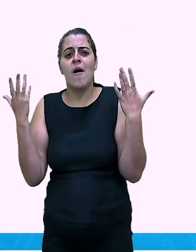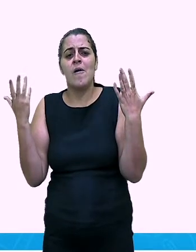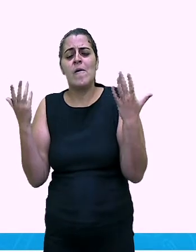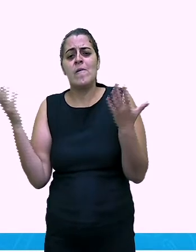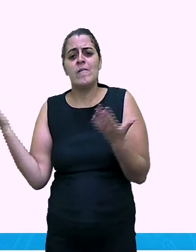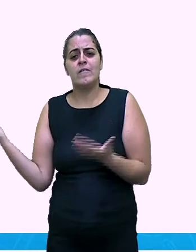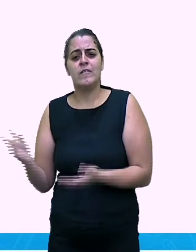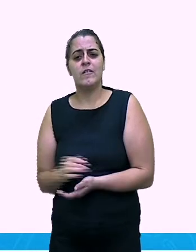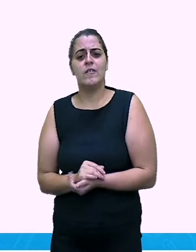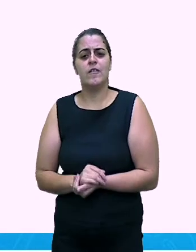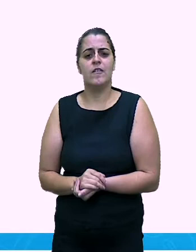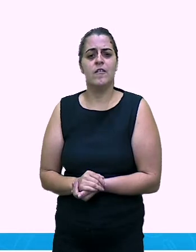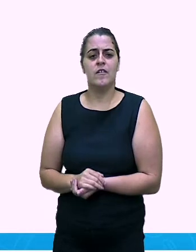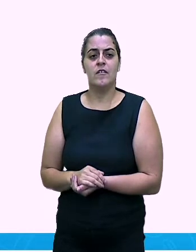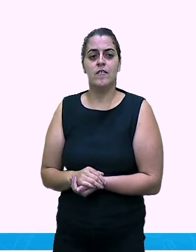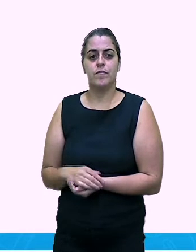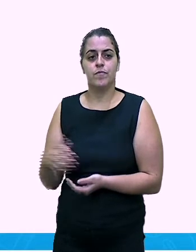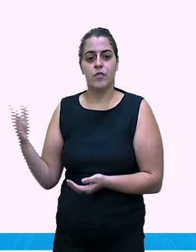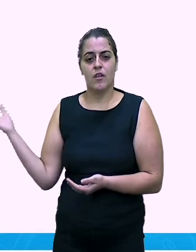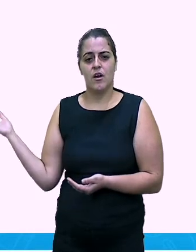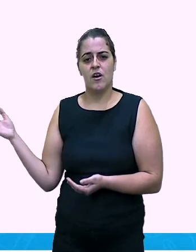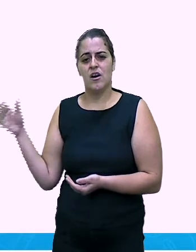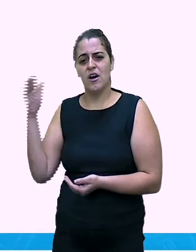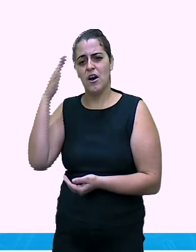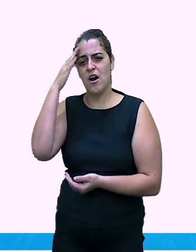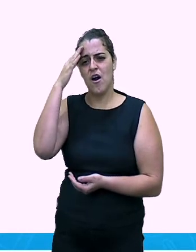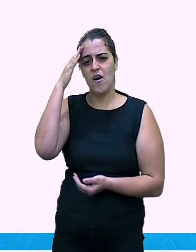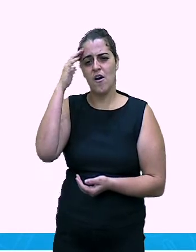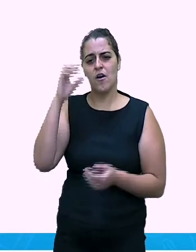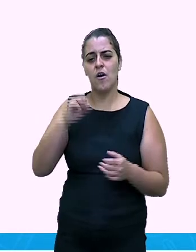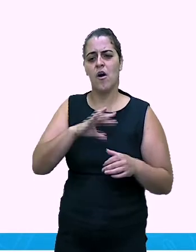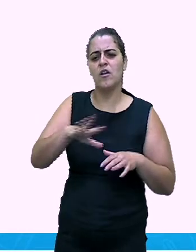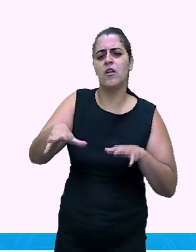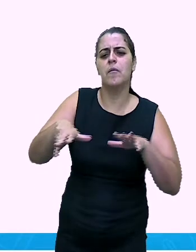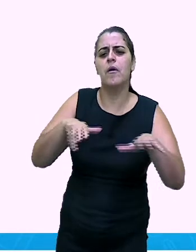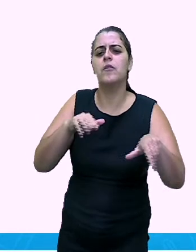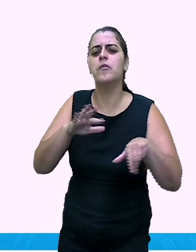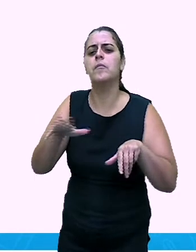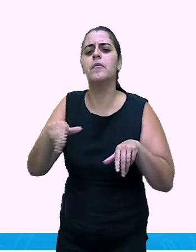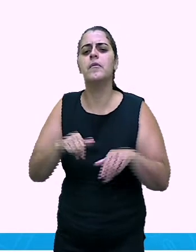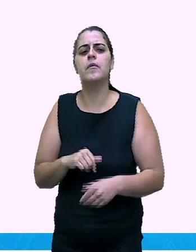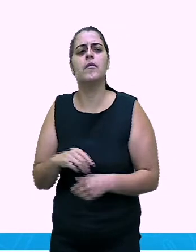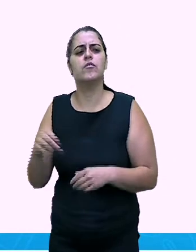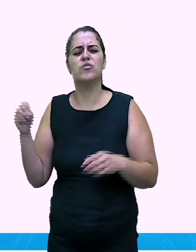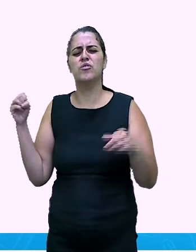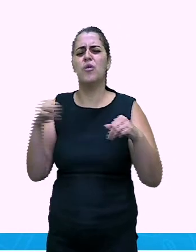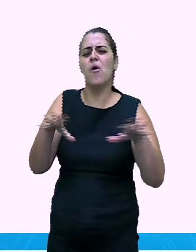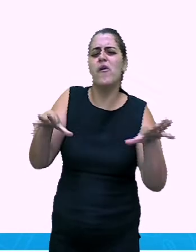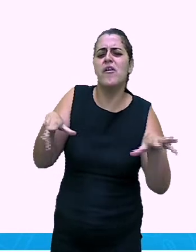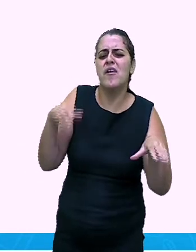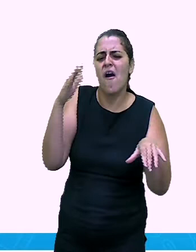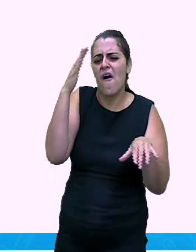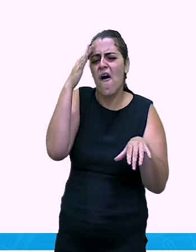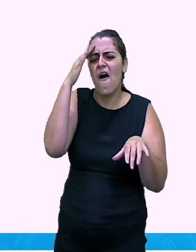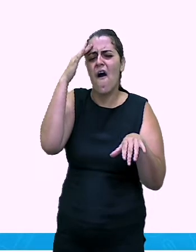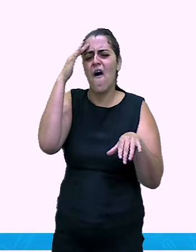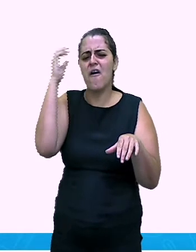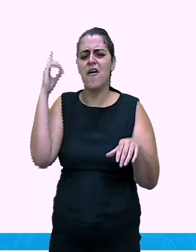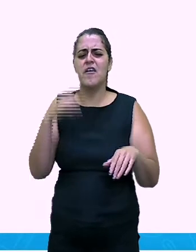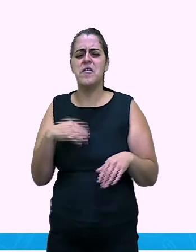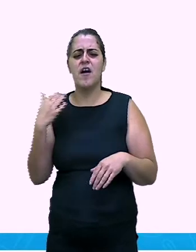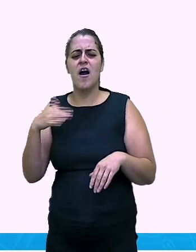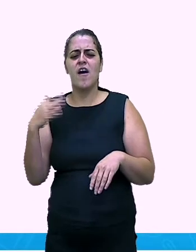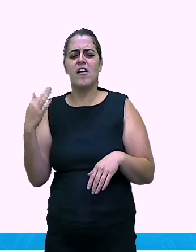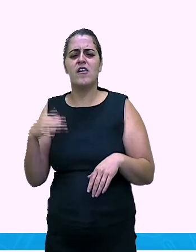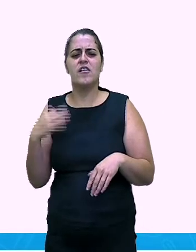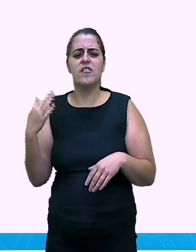esbarrou no amiguinho, saiu dali o quê? Uma onomatopeia. Toim! O toim quer